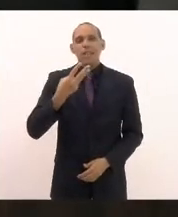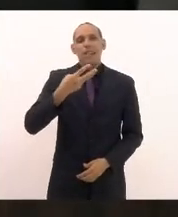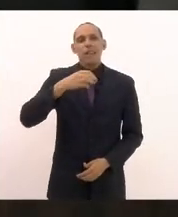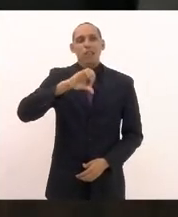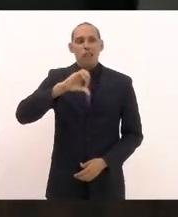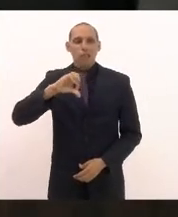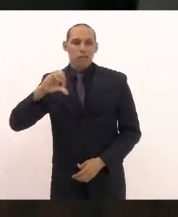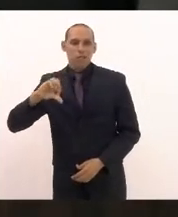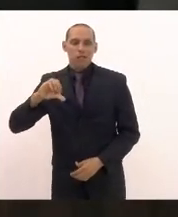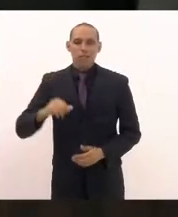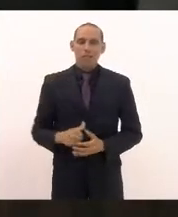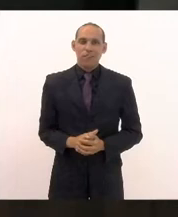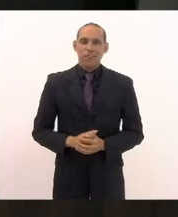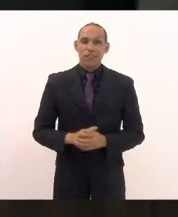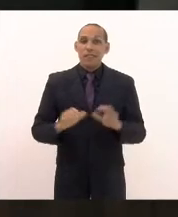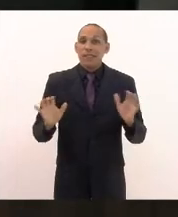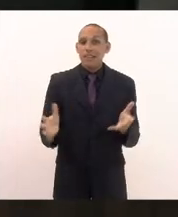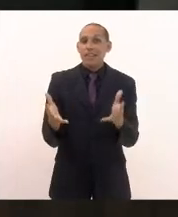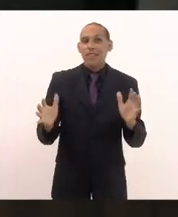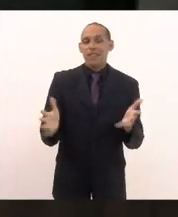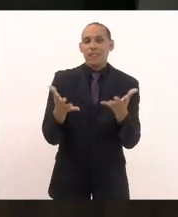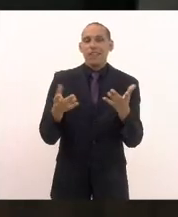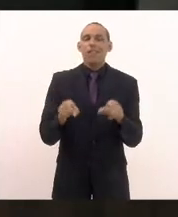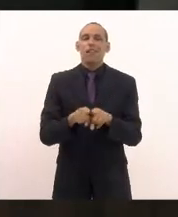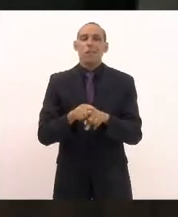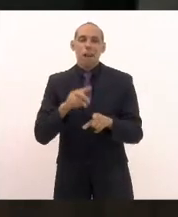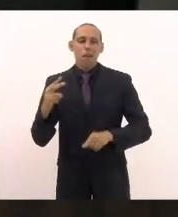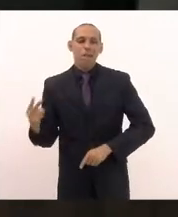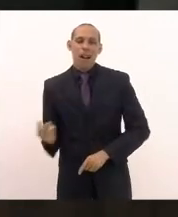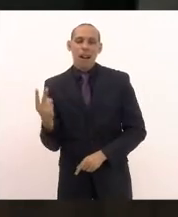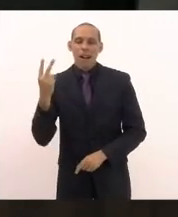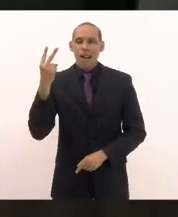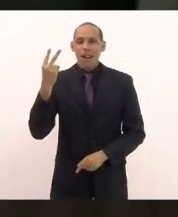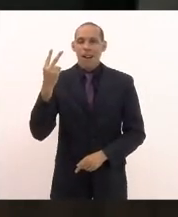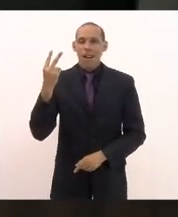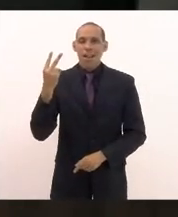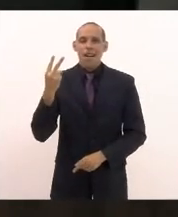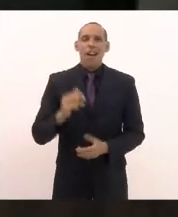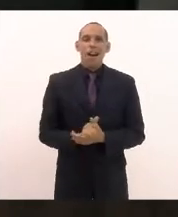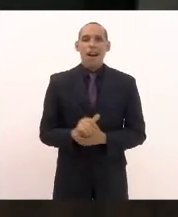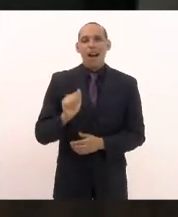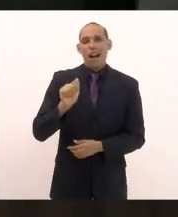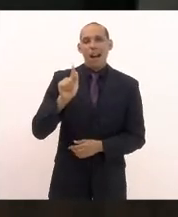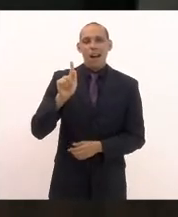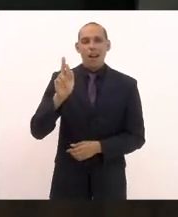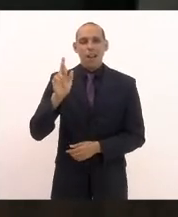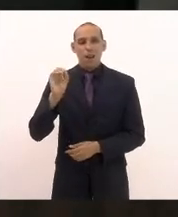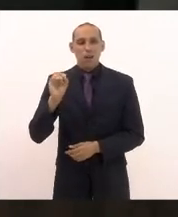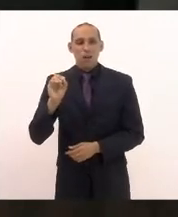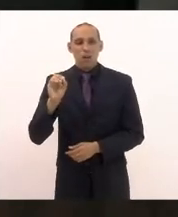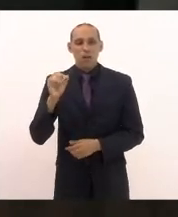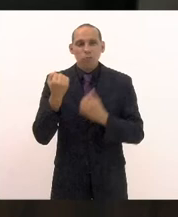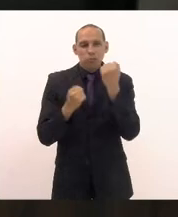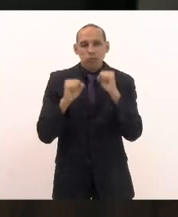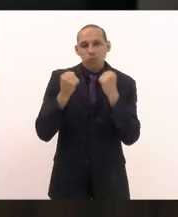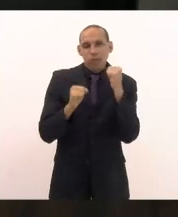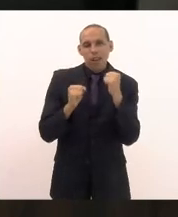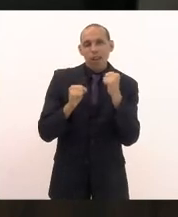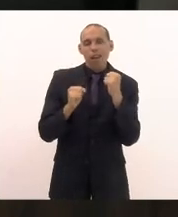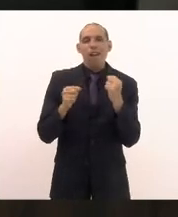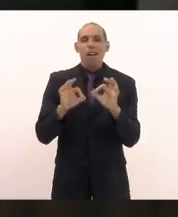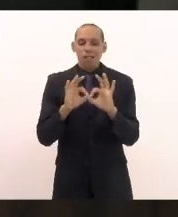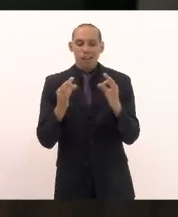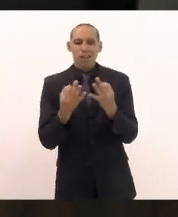3999, que incentiva aí e valoriza a agroindústria familiar, esses que muita gente não